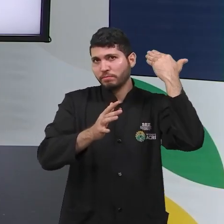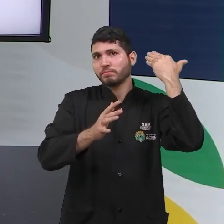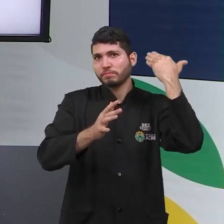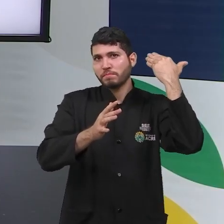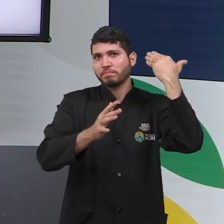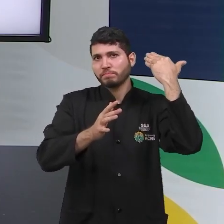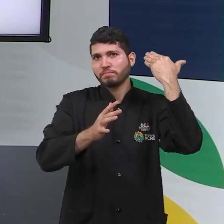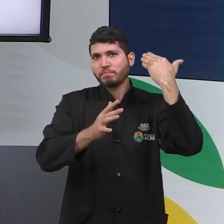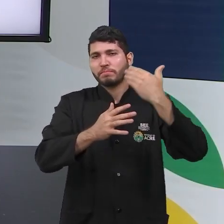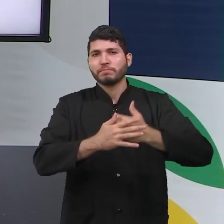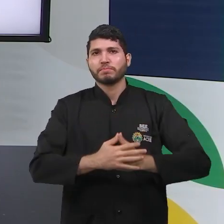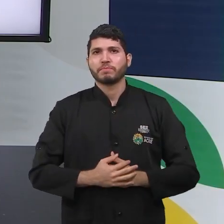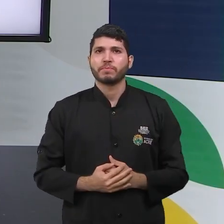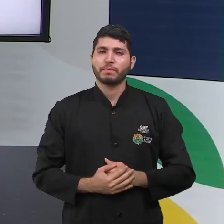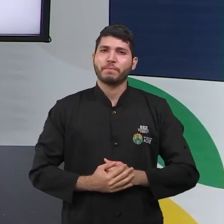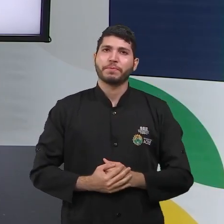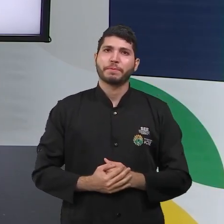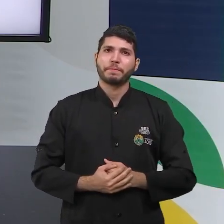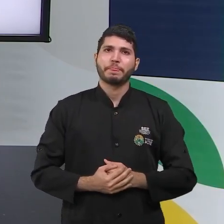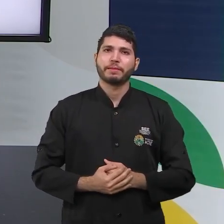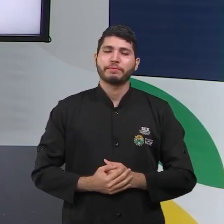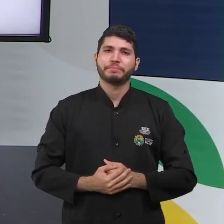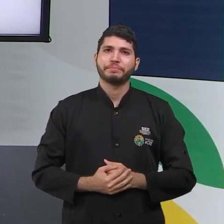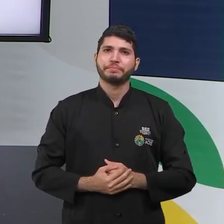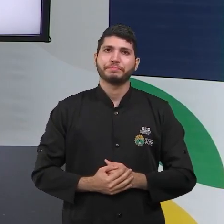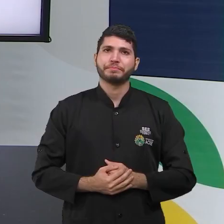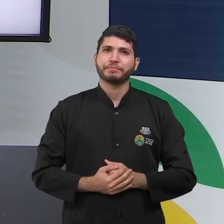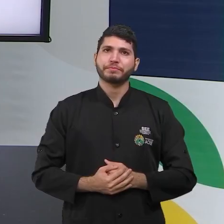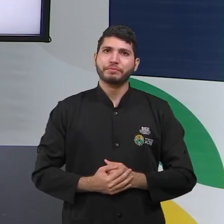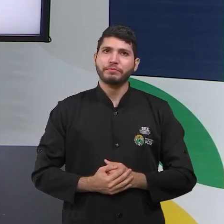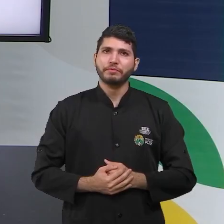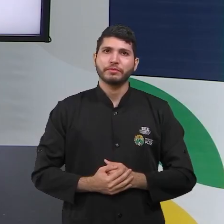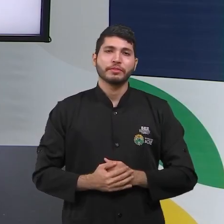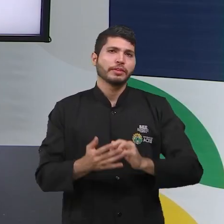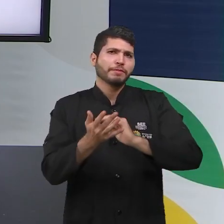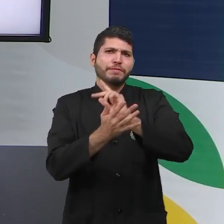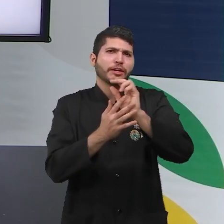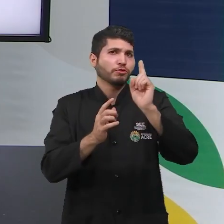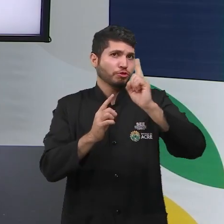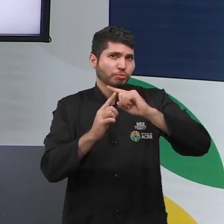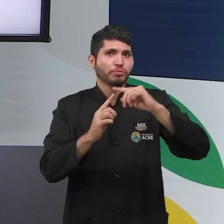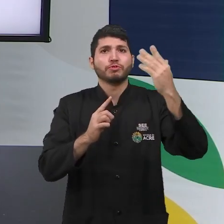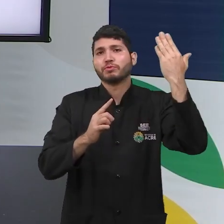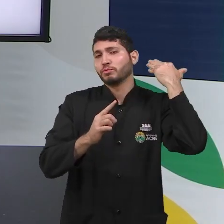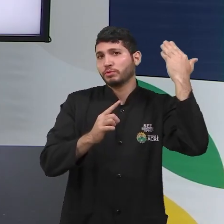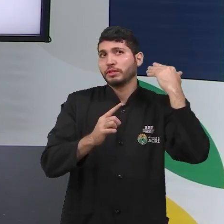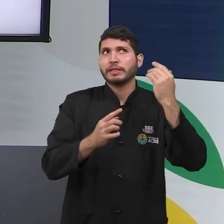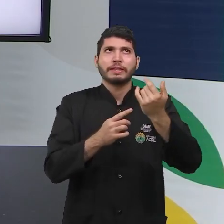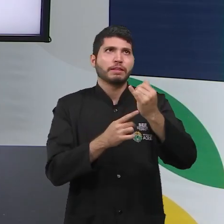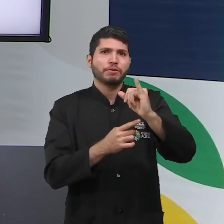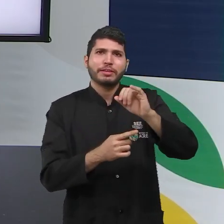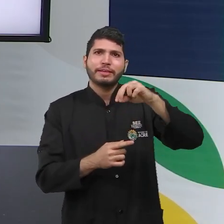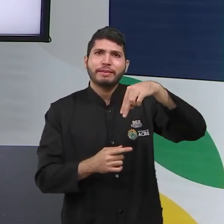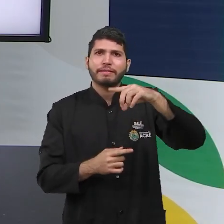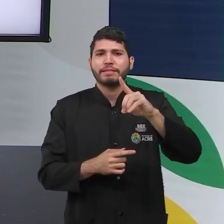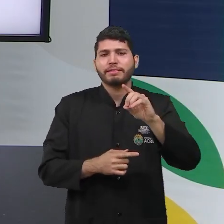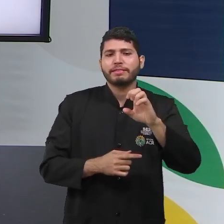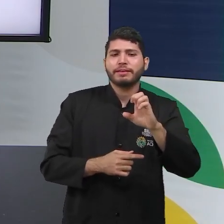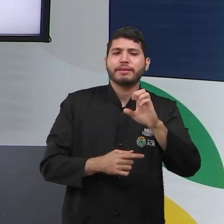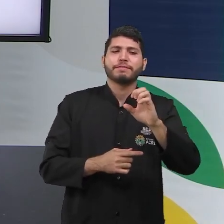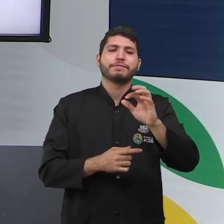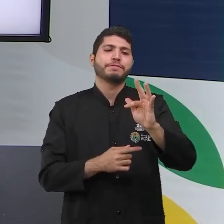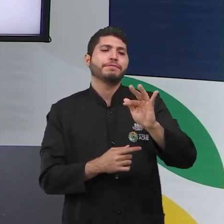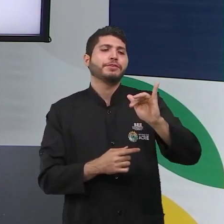falando do passado. É claro que temos aí vários tipos de passado, pretérito indefinido, pretérito perfeito,